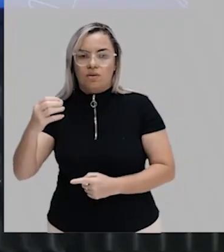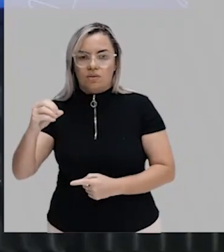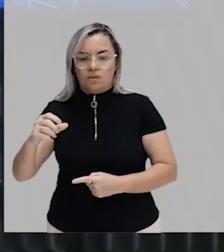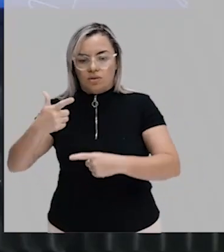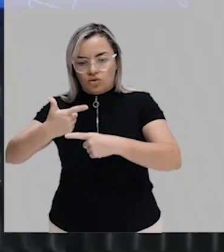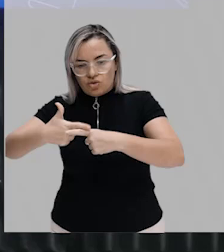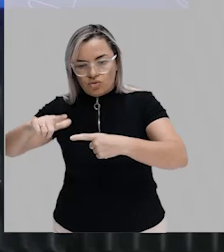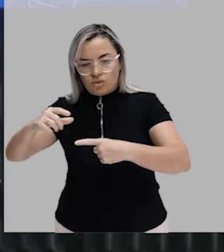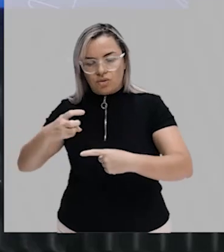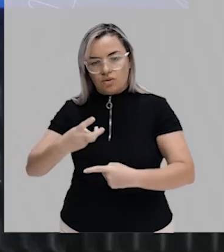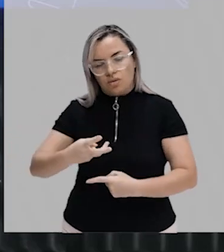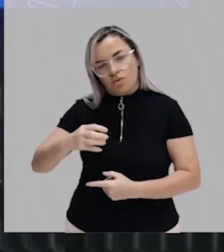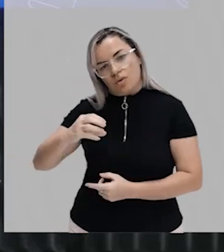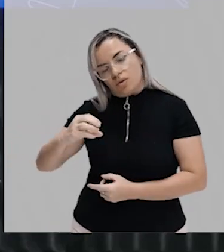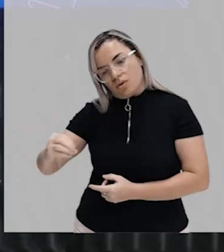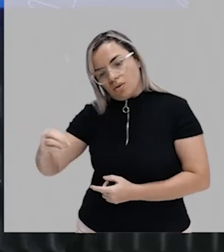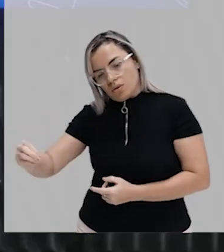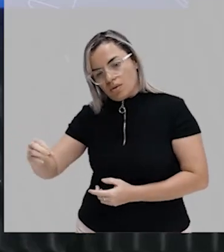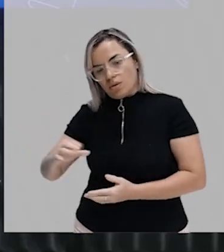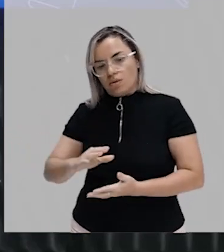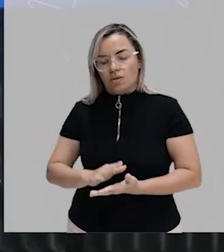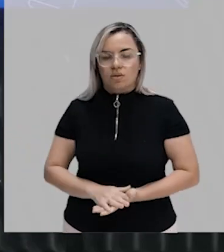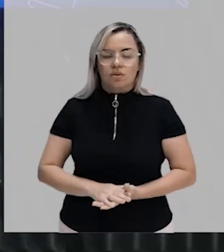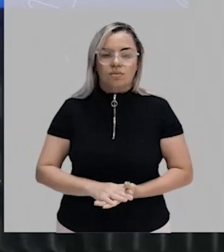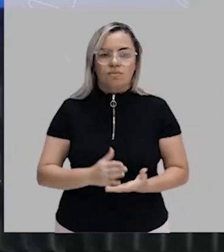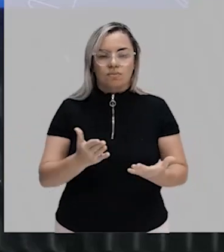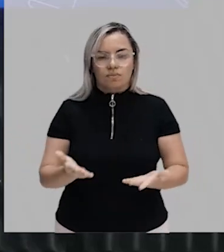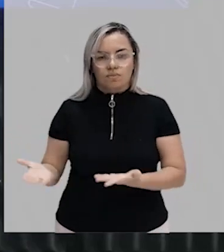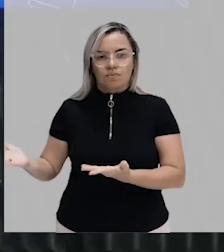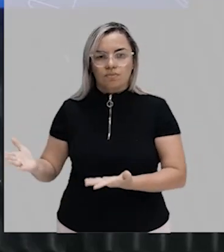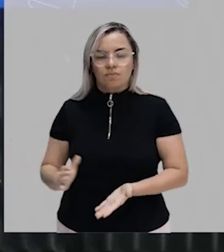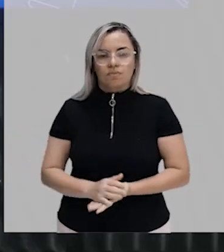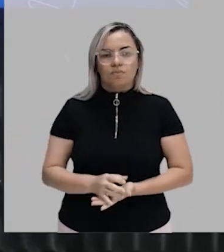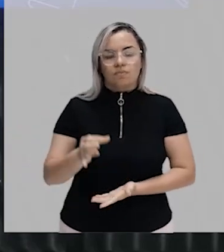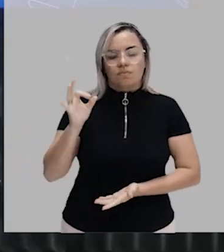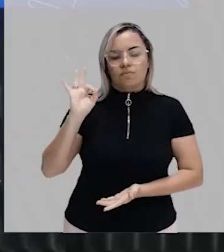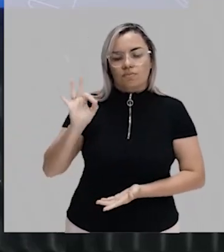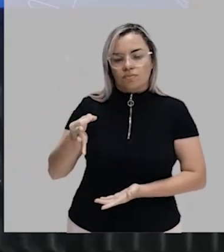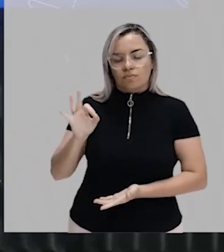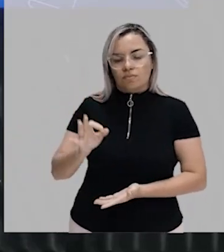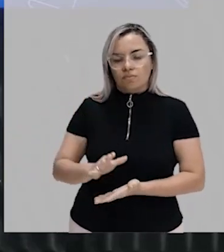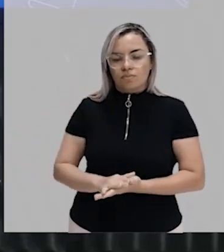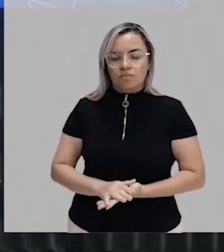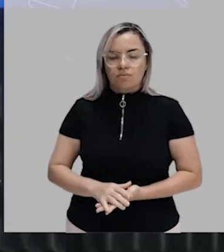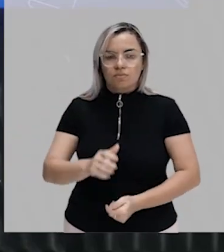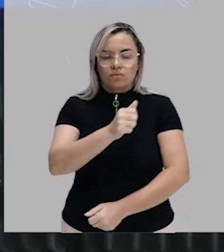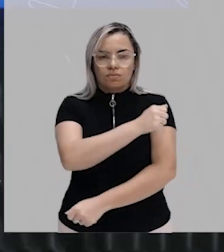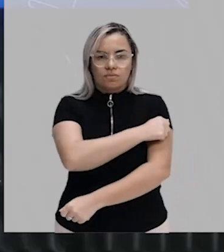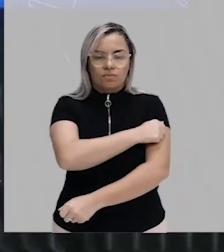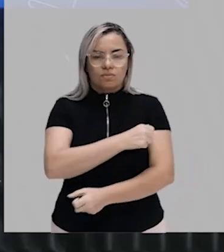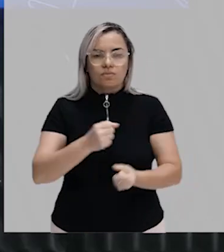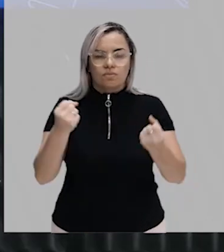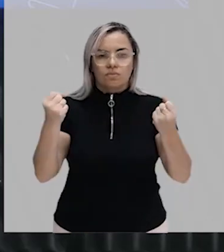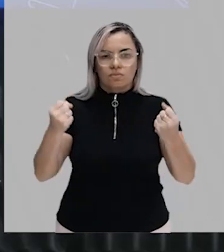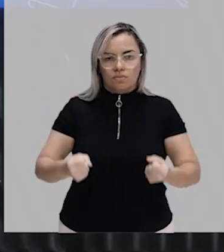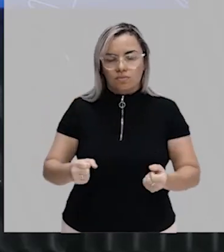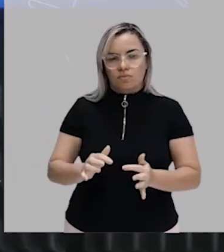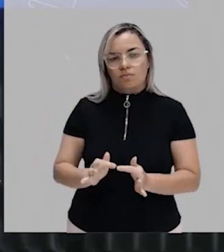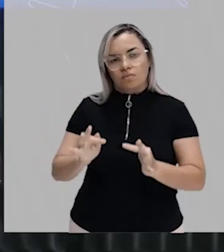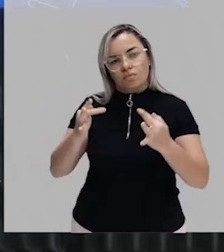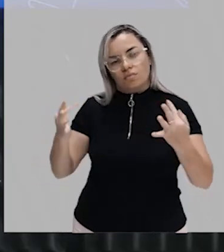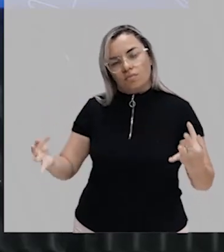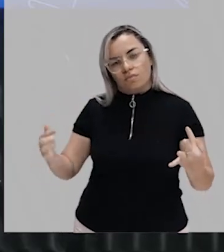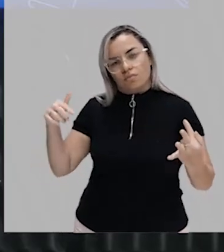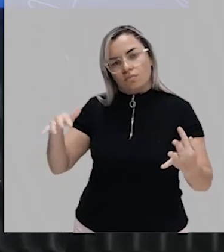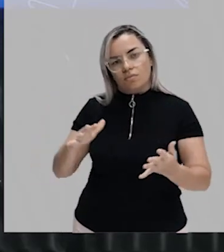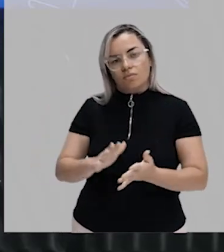300. 1.000 vezes 60 dividido por 300, certo? Aqui, turminha, a gente pode